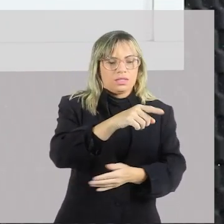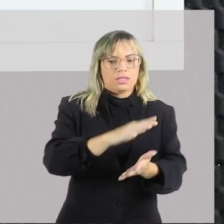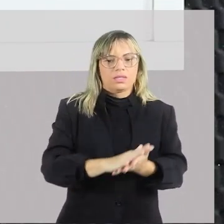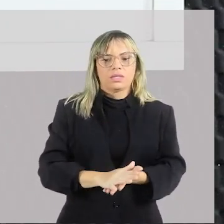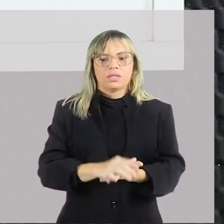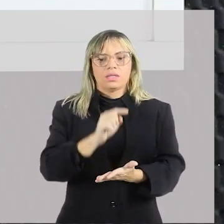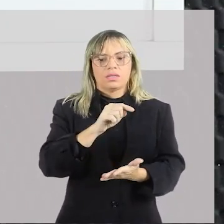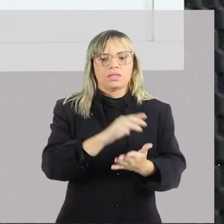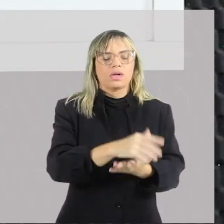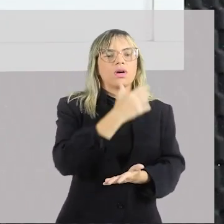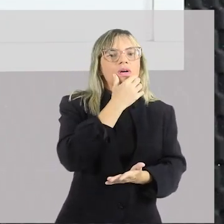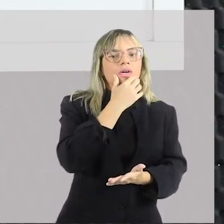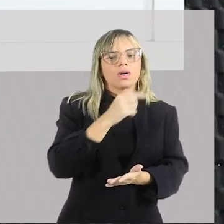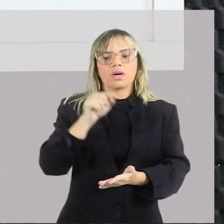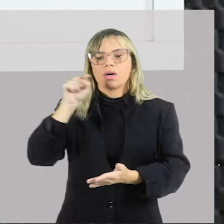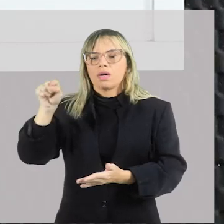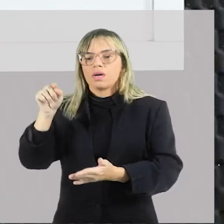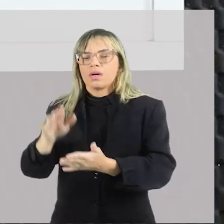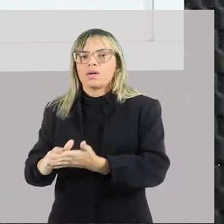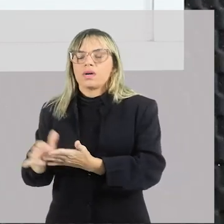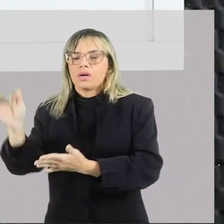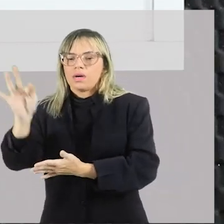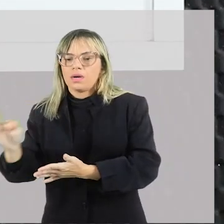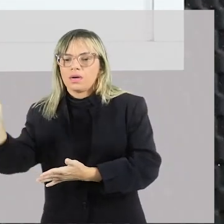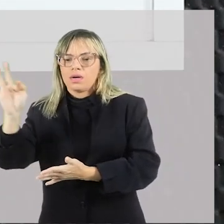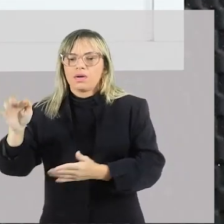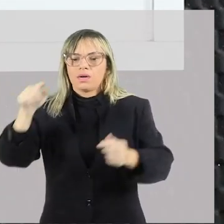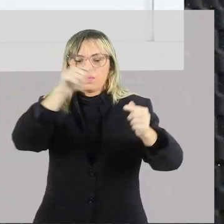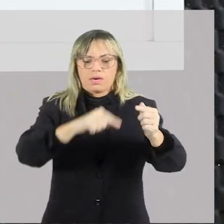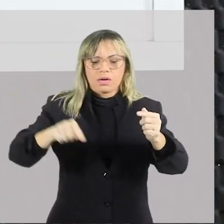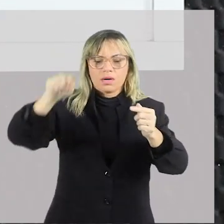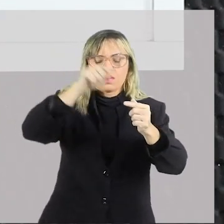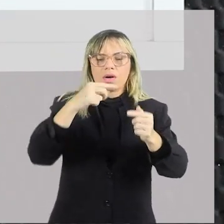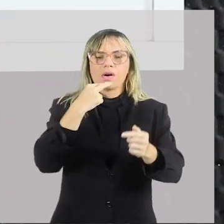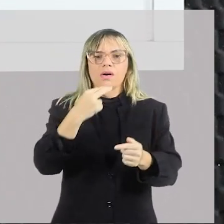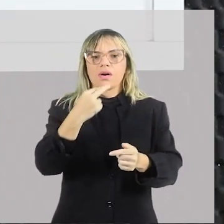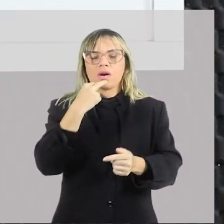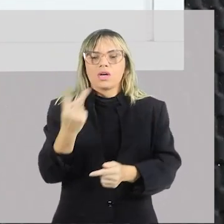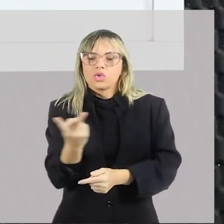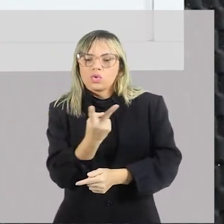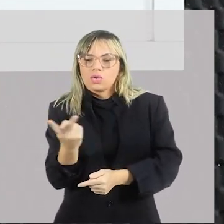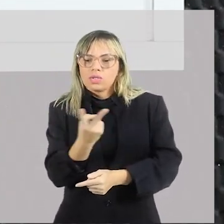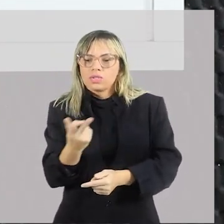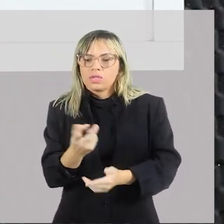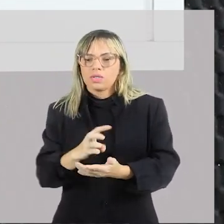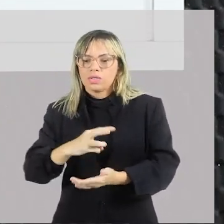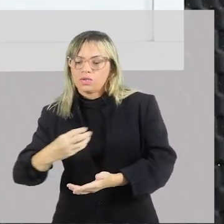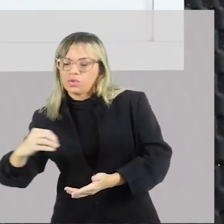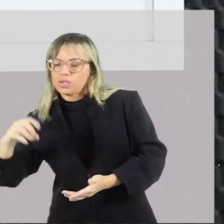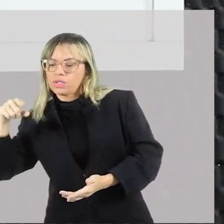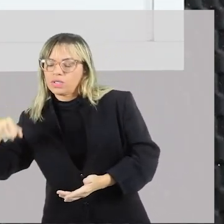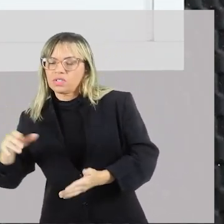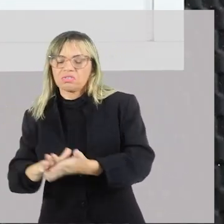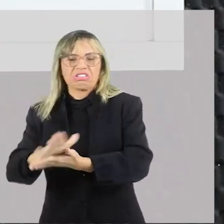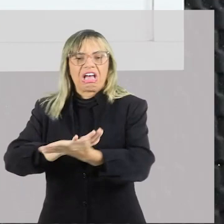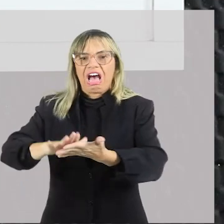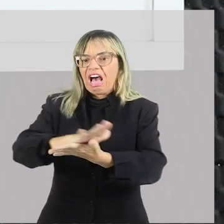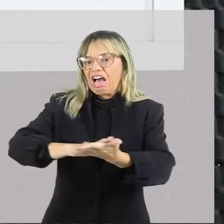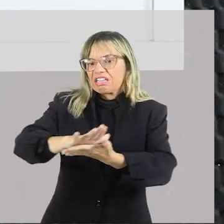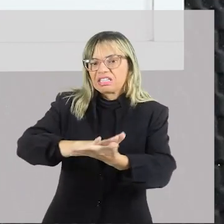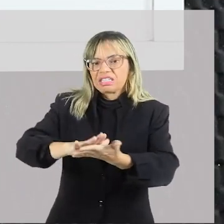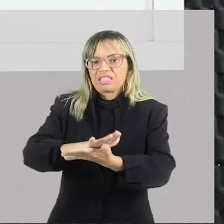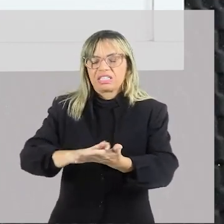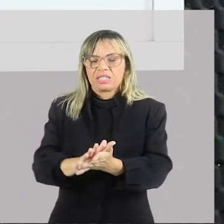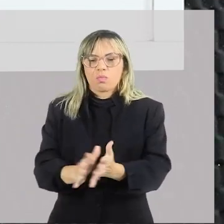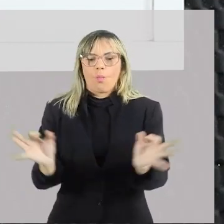inglês esse cara fala só francês esse aqui é o cara que fala os dois é aqui não fala nada a soma dessas